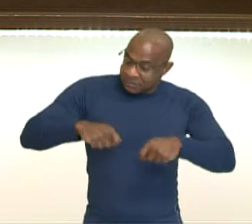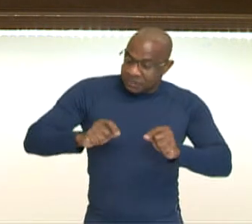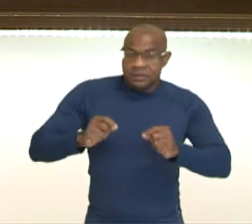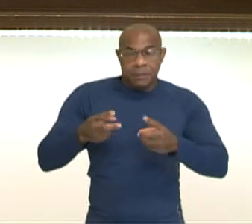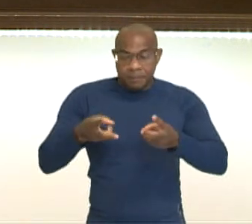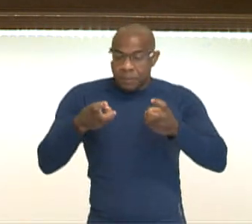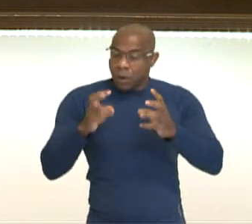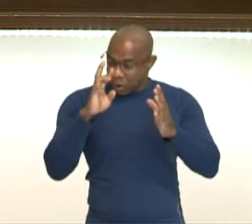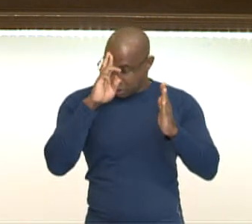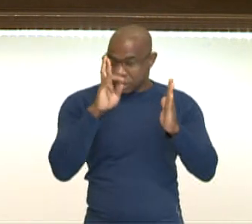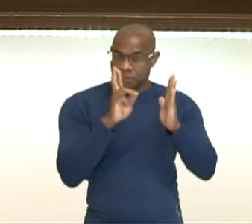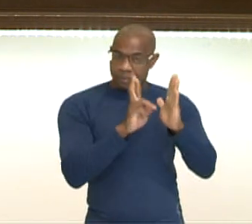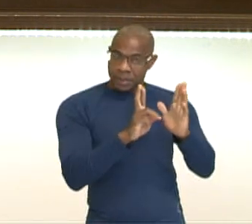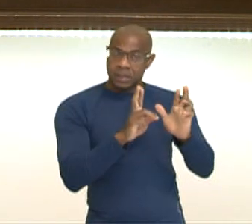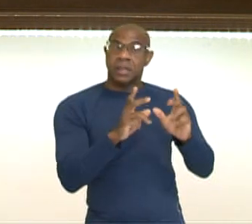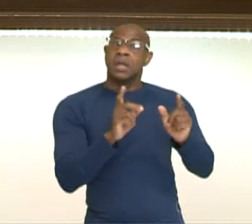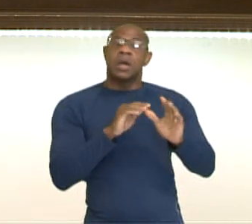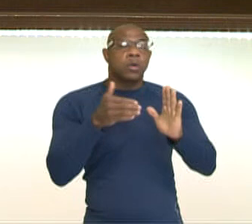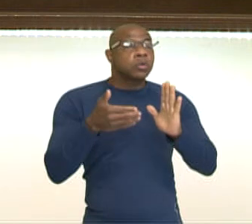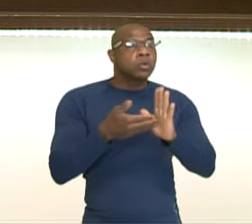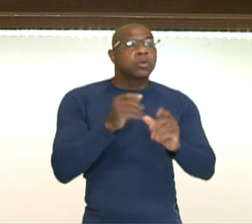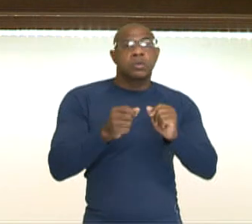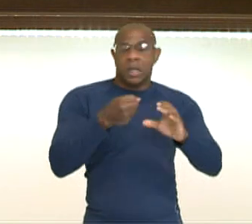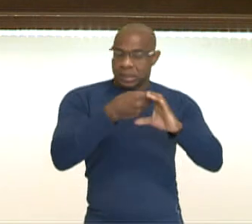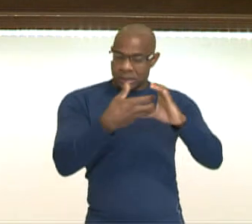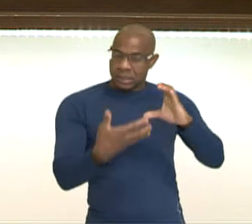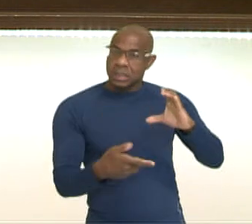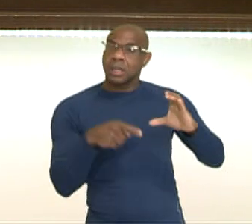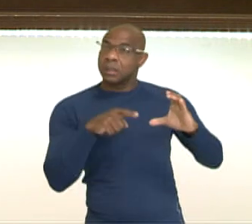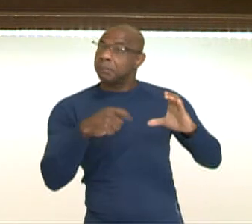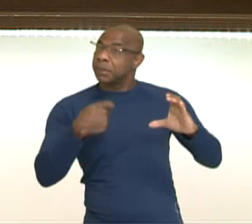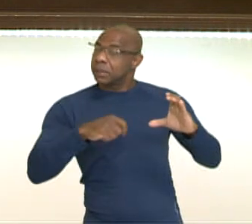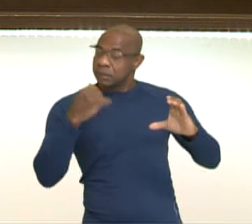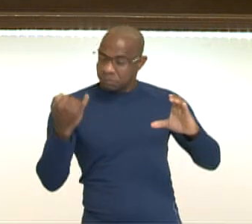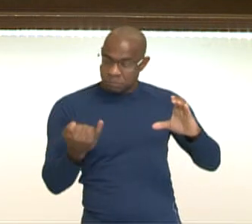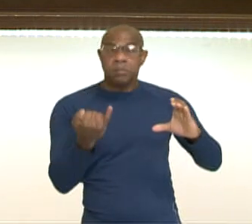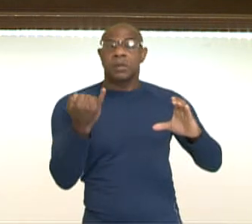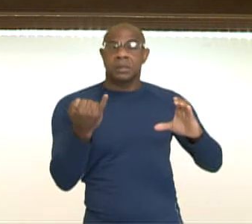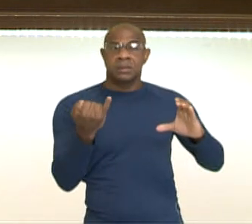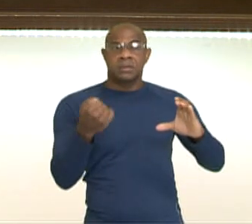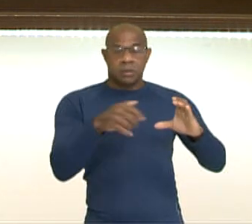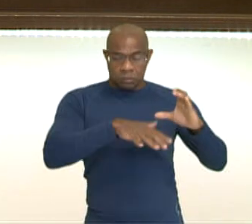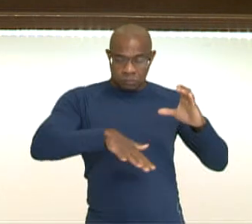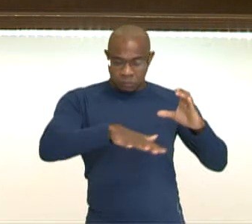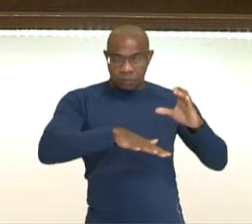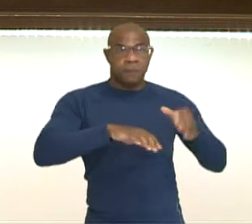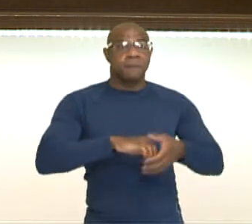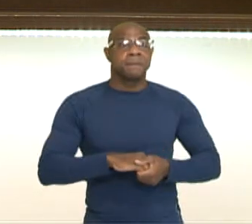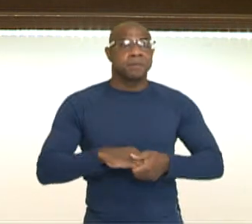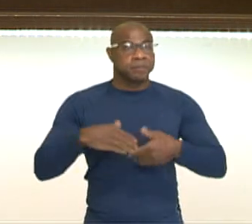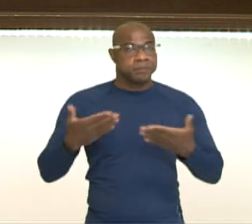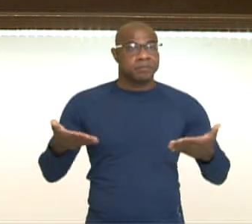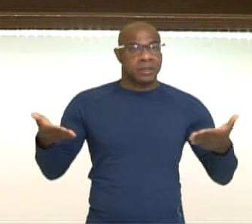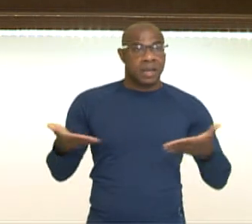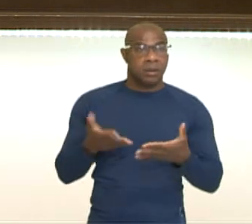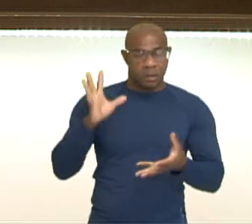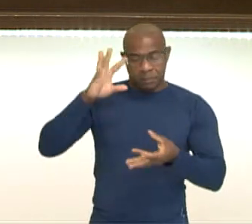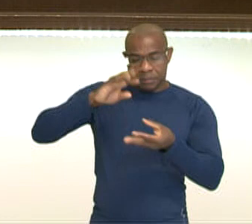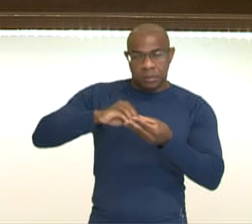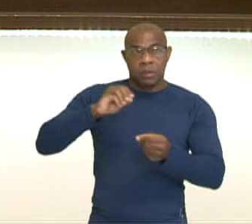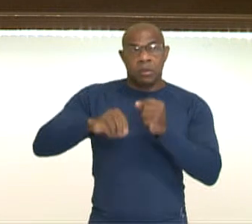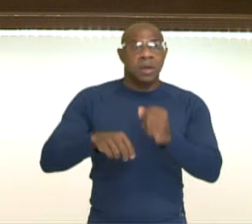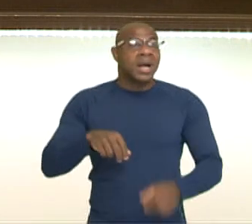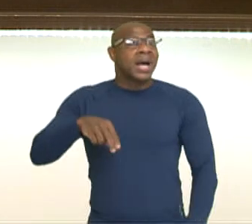ser respeitado com toda a sua caracterização e identificação local. Para agora, então, fecharmos o que